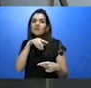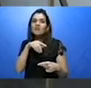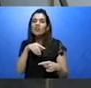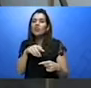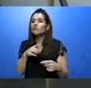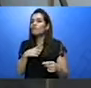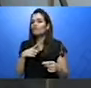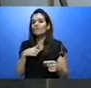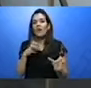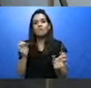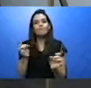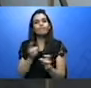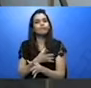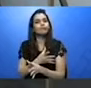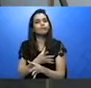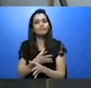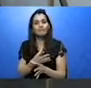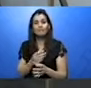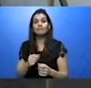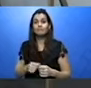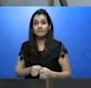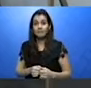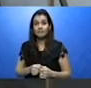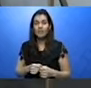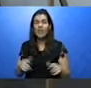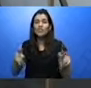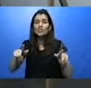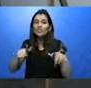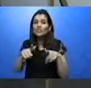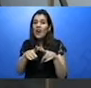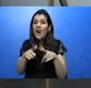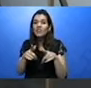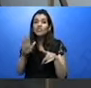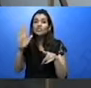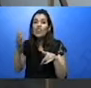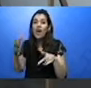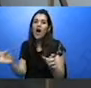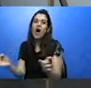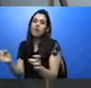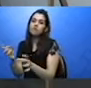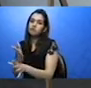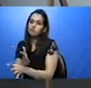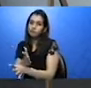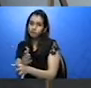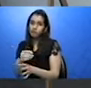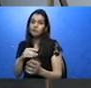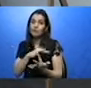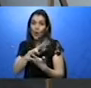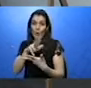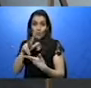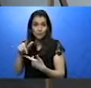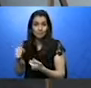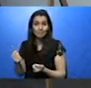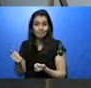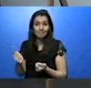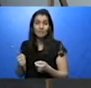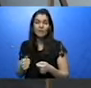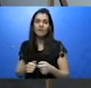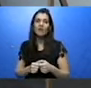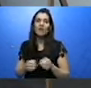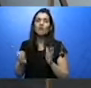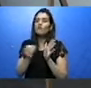não existirem mais. E em extinção é aqueles que não existem mais, né? Por algum motivo, ou